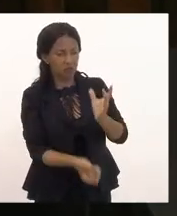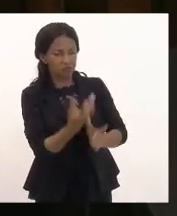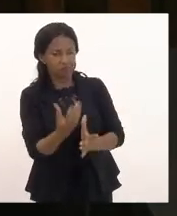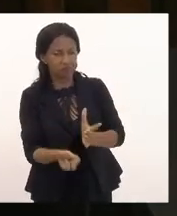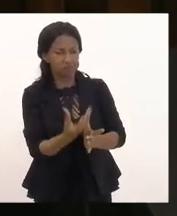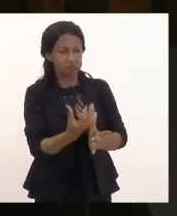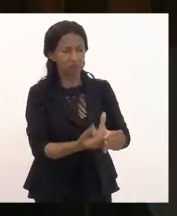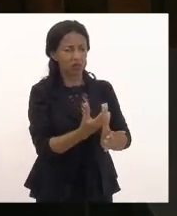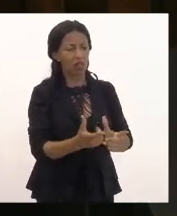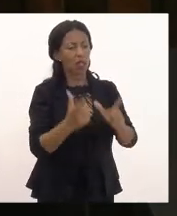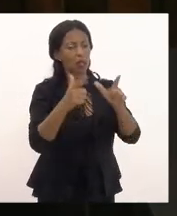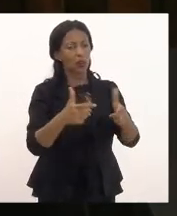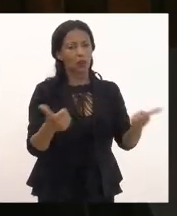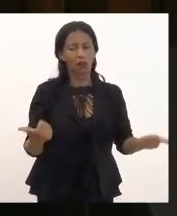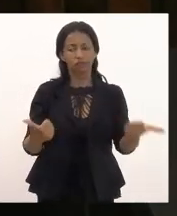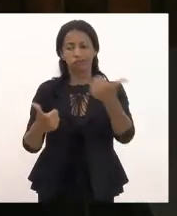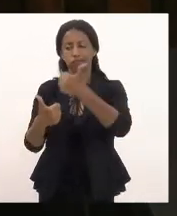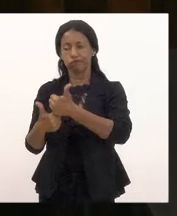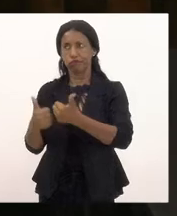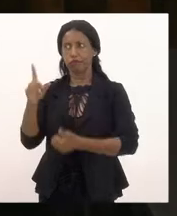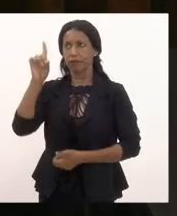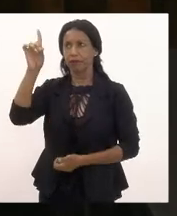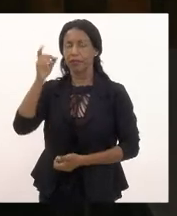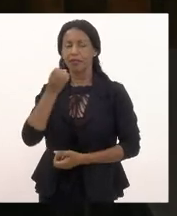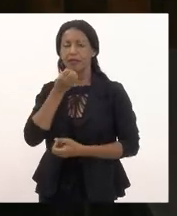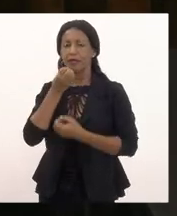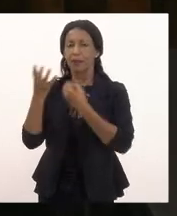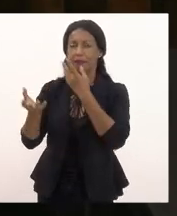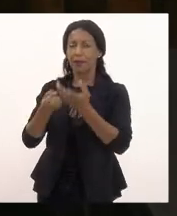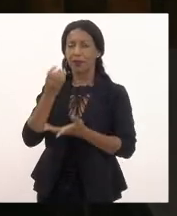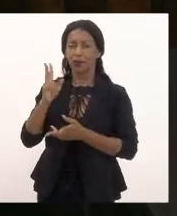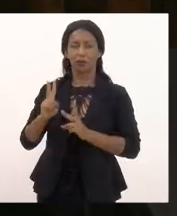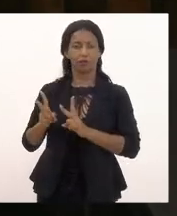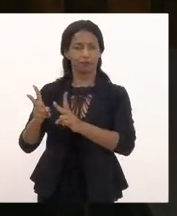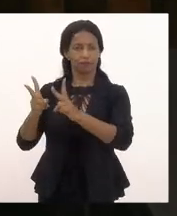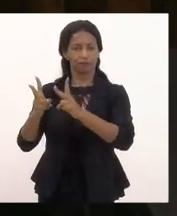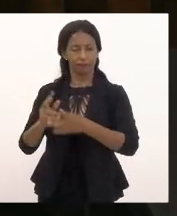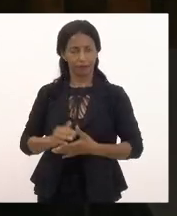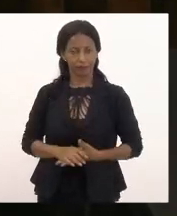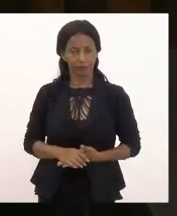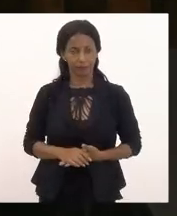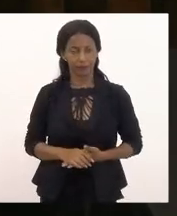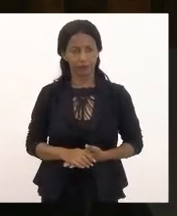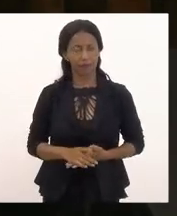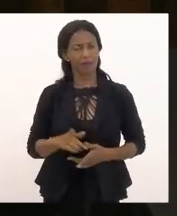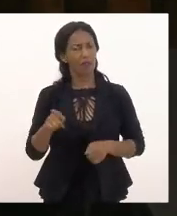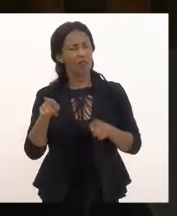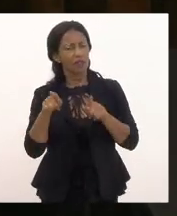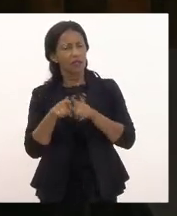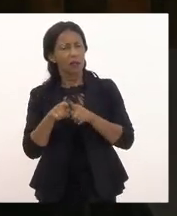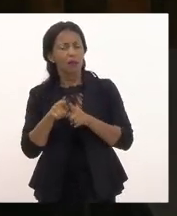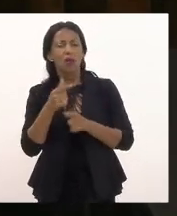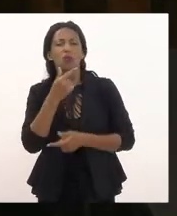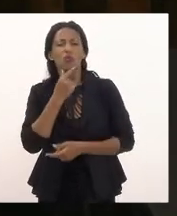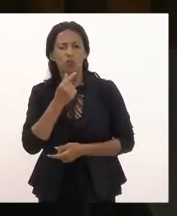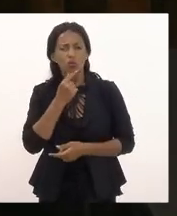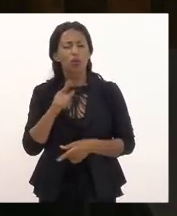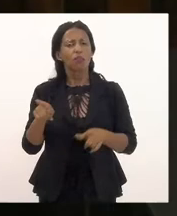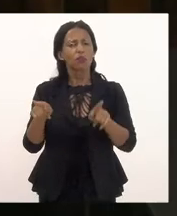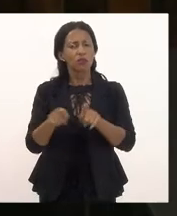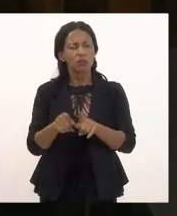em lugar do Criador, que é bendito para sempre. Da mesma forma, os homens